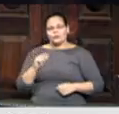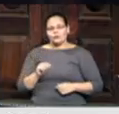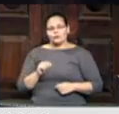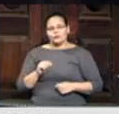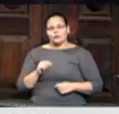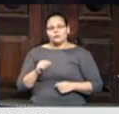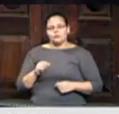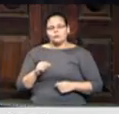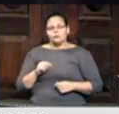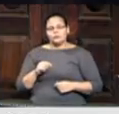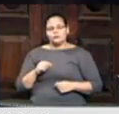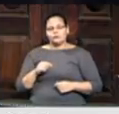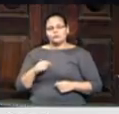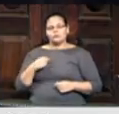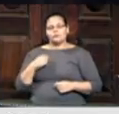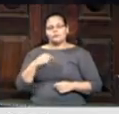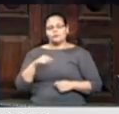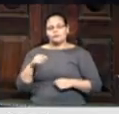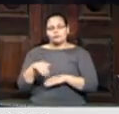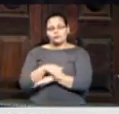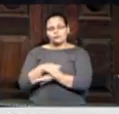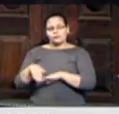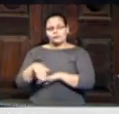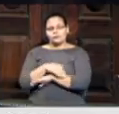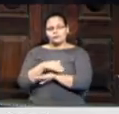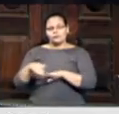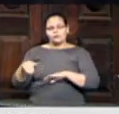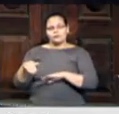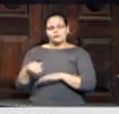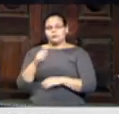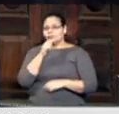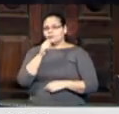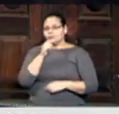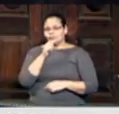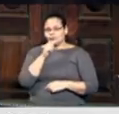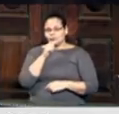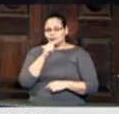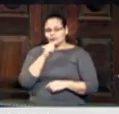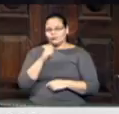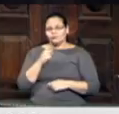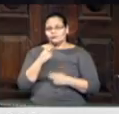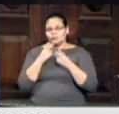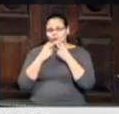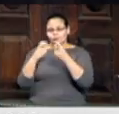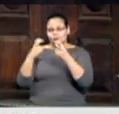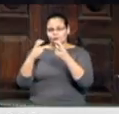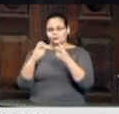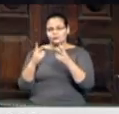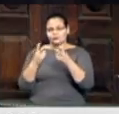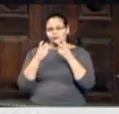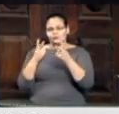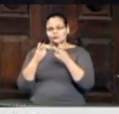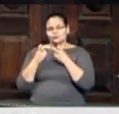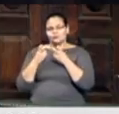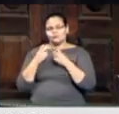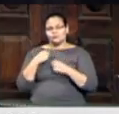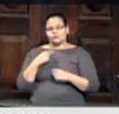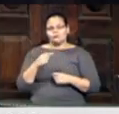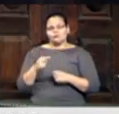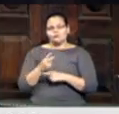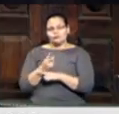fluir urbano, das ruas lancinantes, sem captar o grito, também procuro